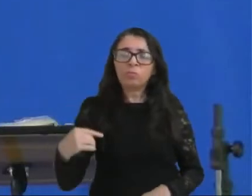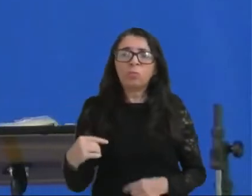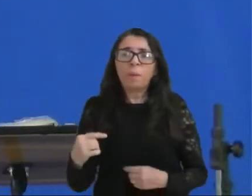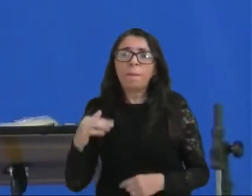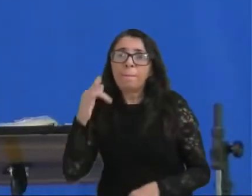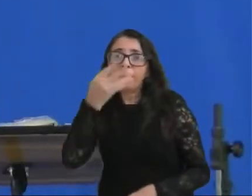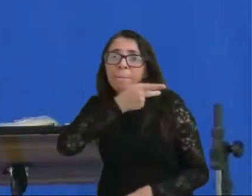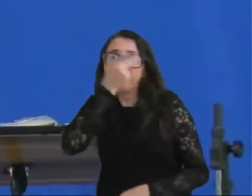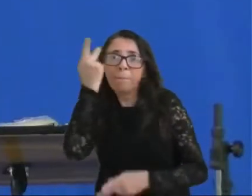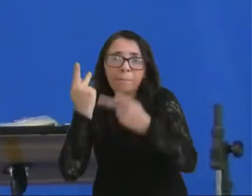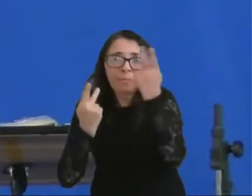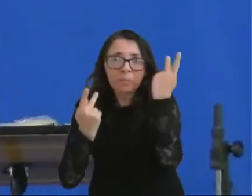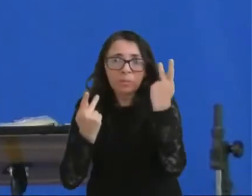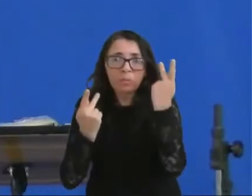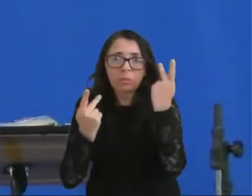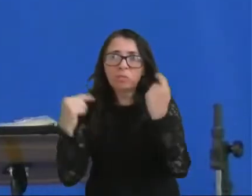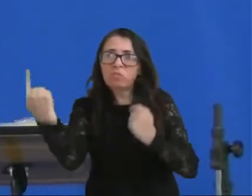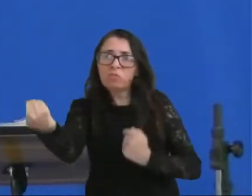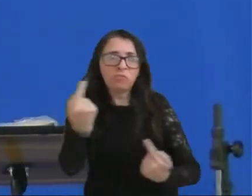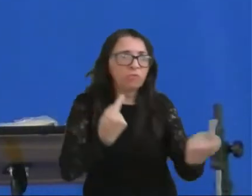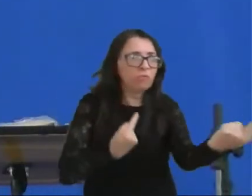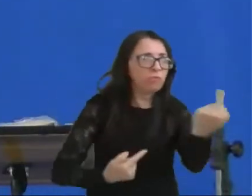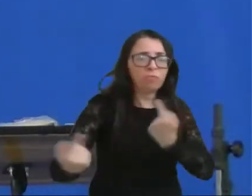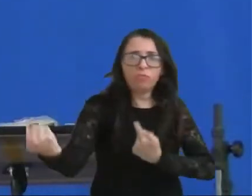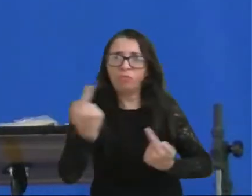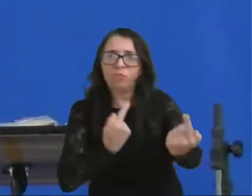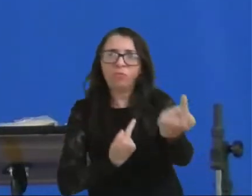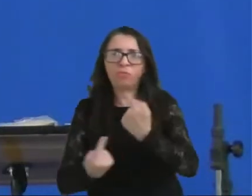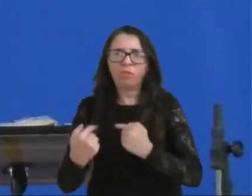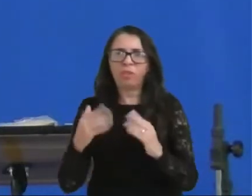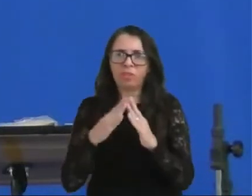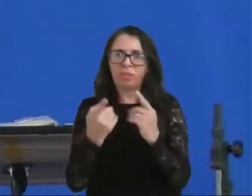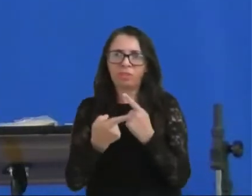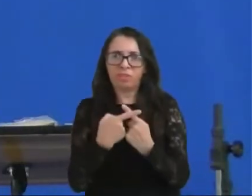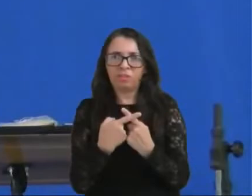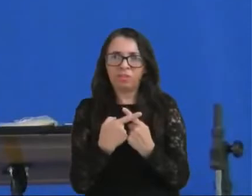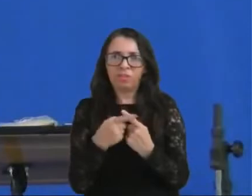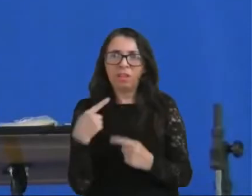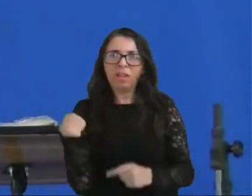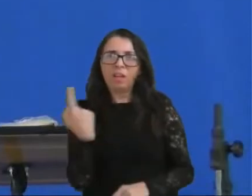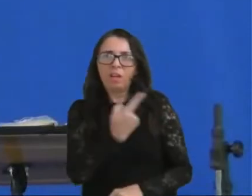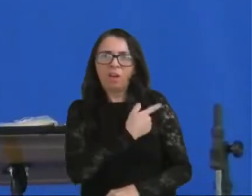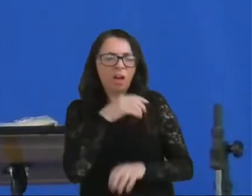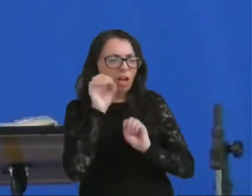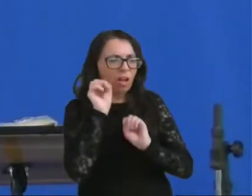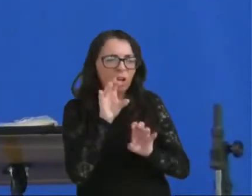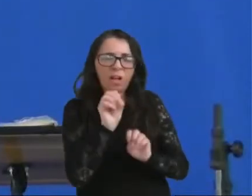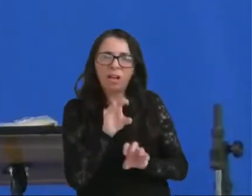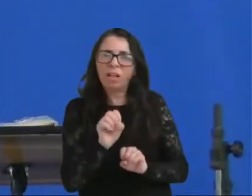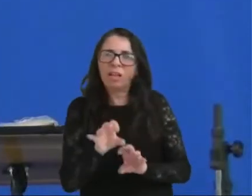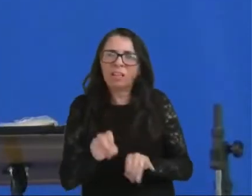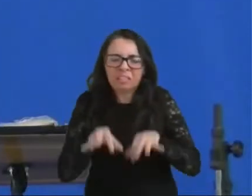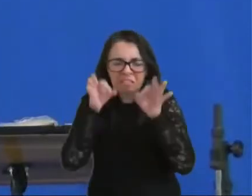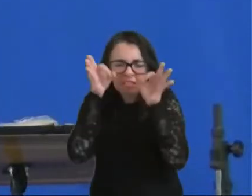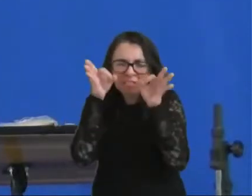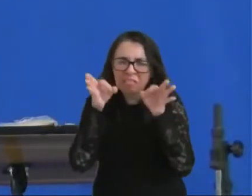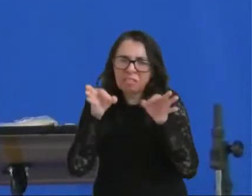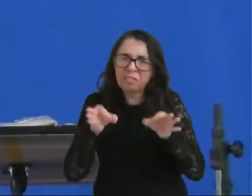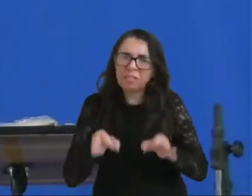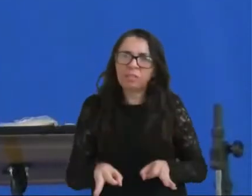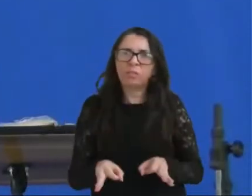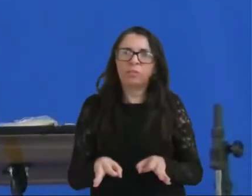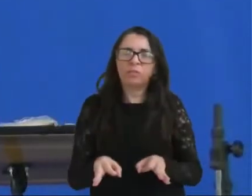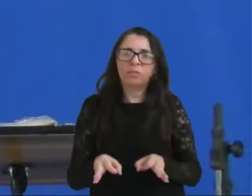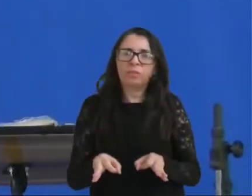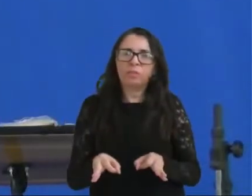enfrentando naquele período, com todos os ataques constantes das heresias, essa igreja permaneceu firme